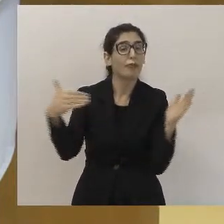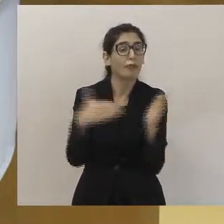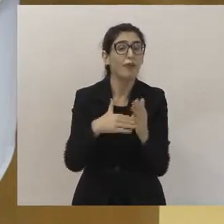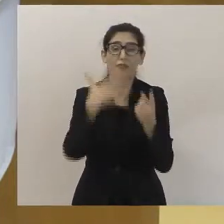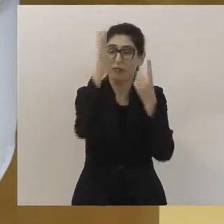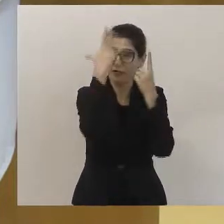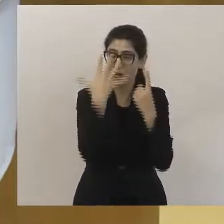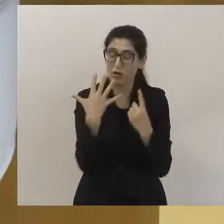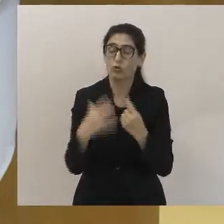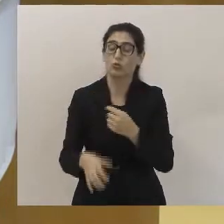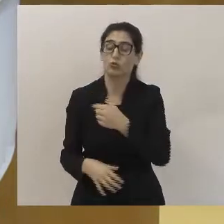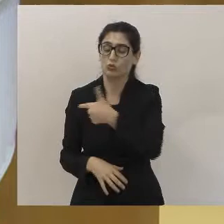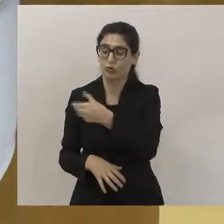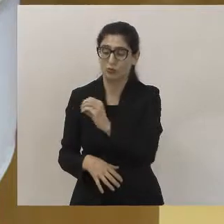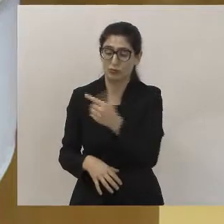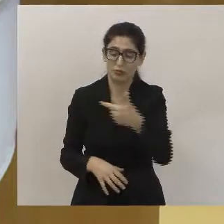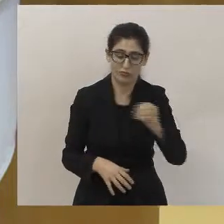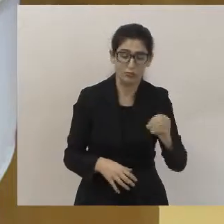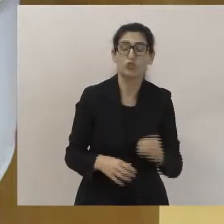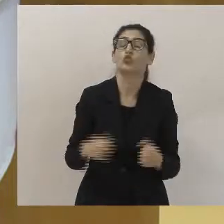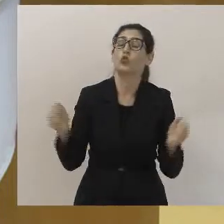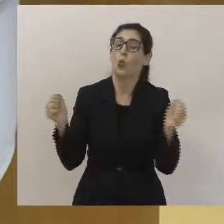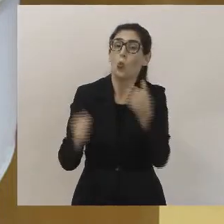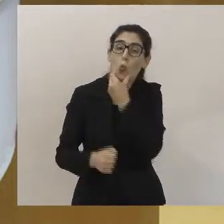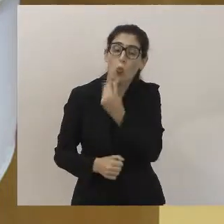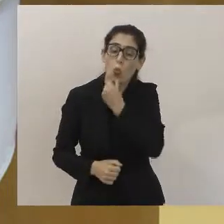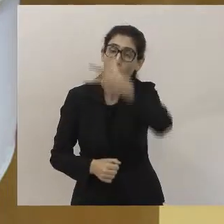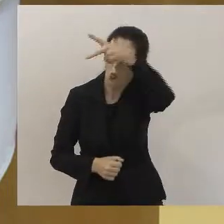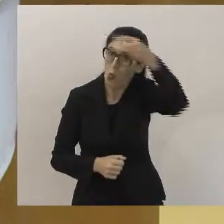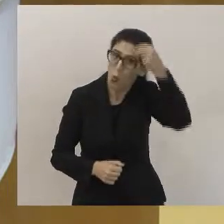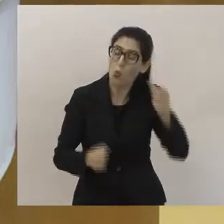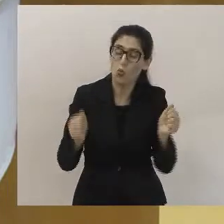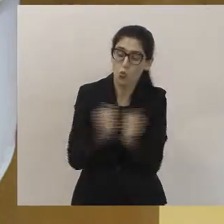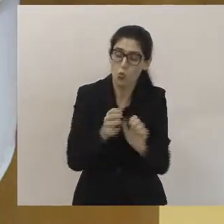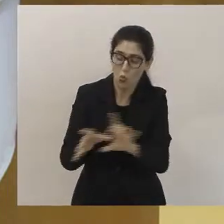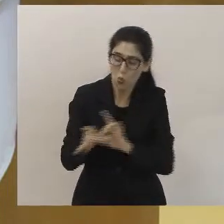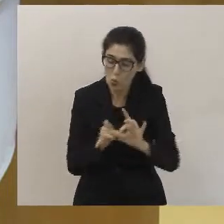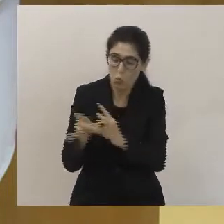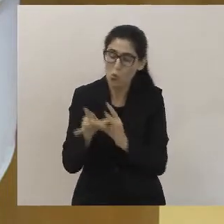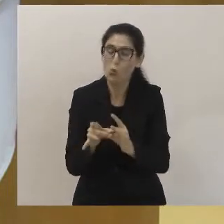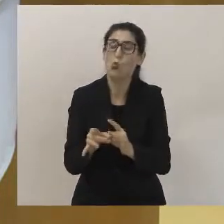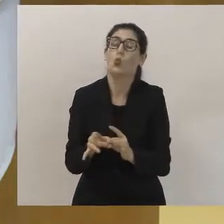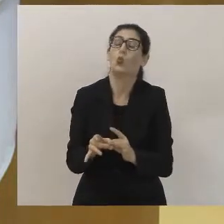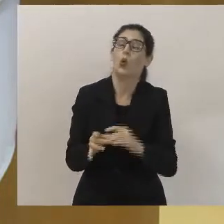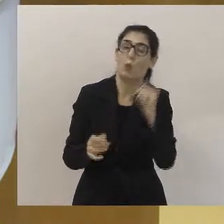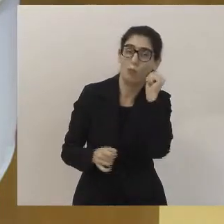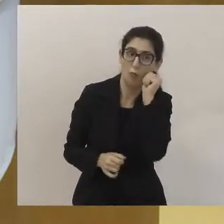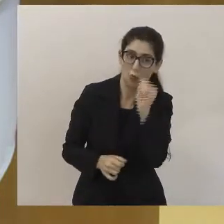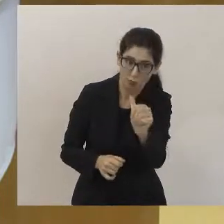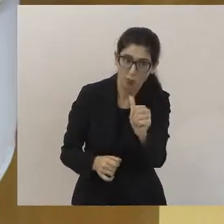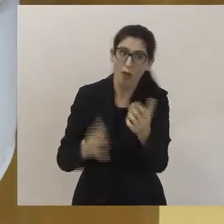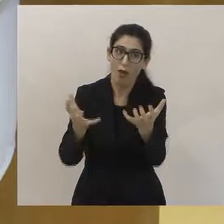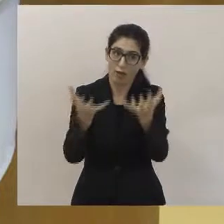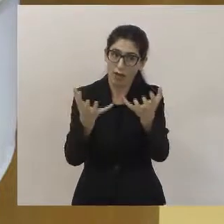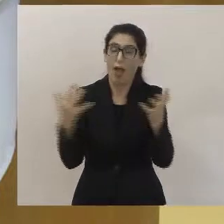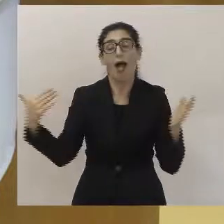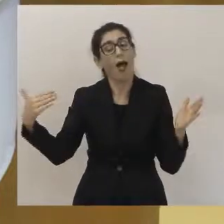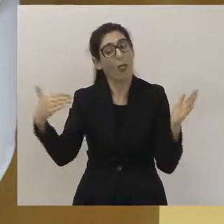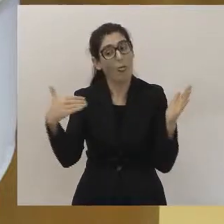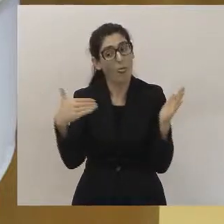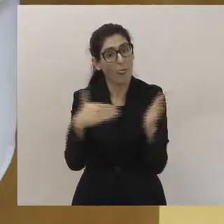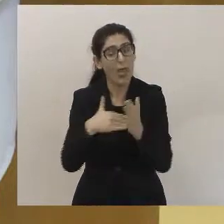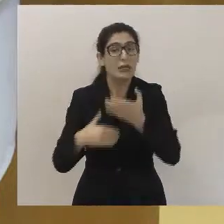mas o prefeito está se empenhando que juntamente com a secretária de segurança de que o lucro para que saia até dezembro